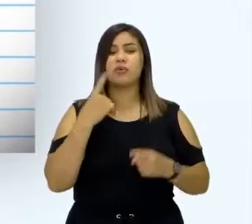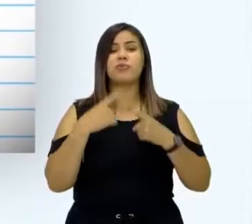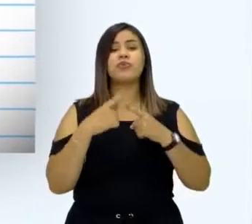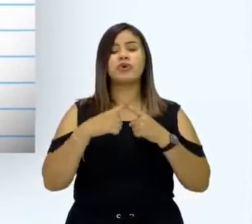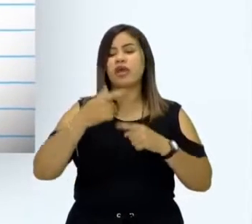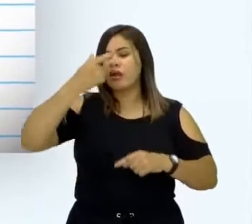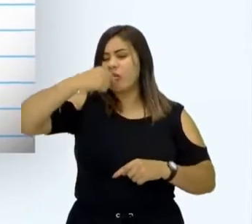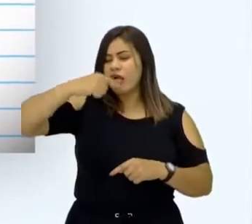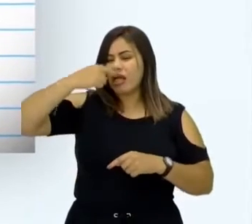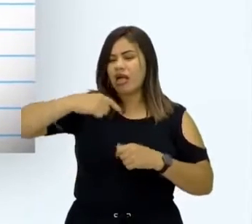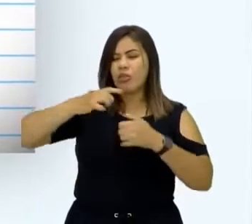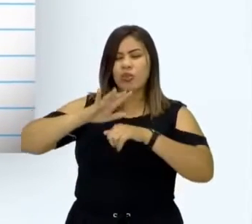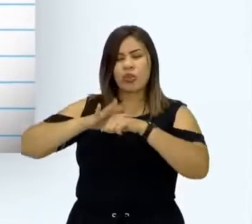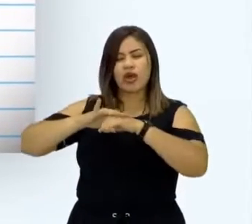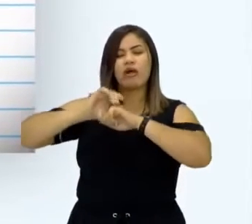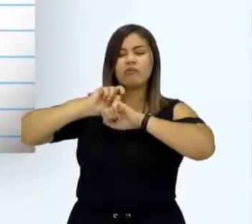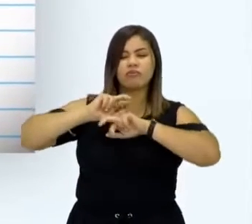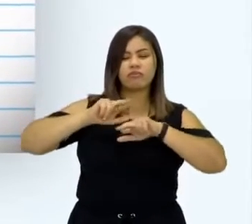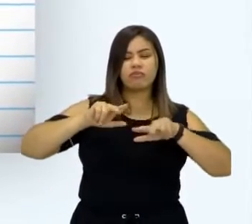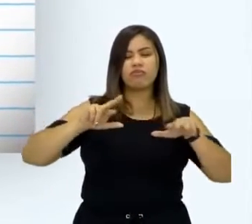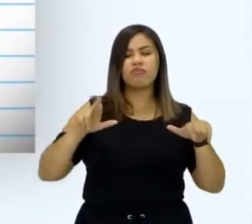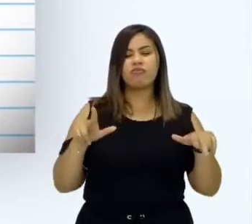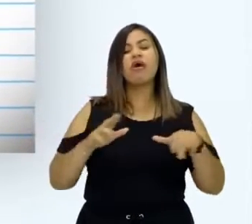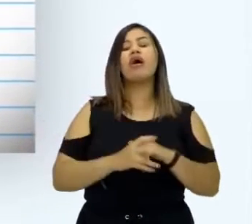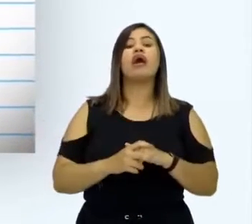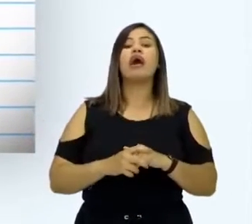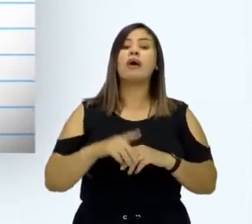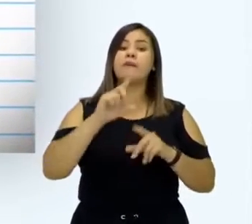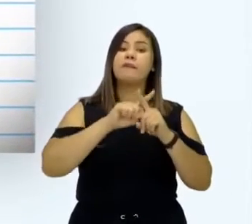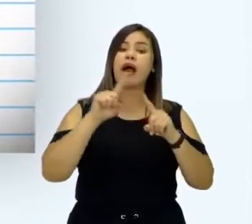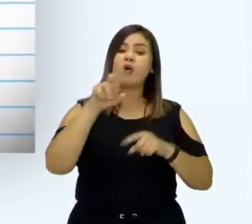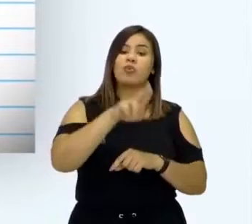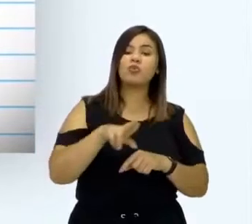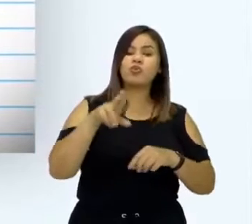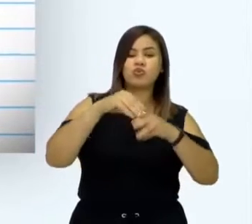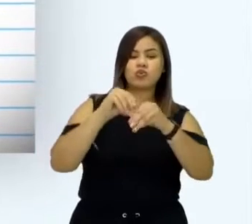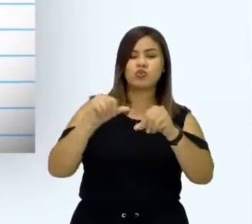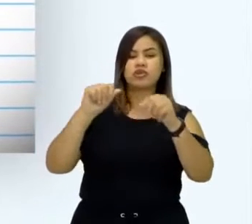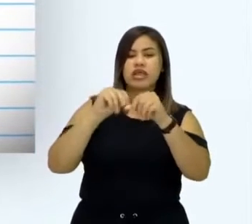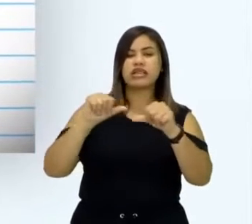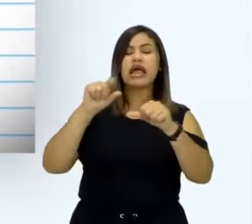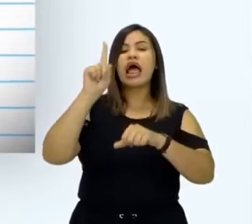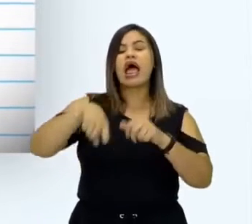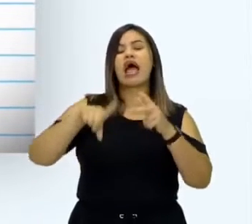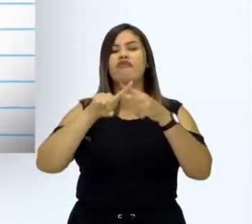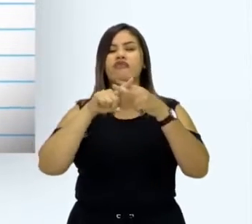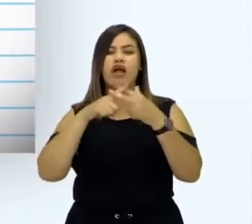com saúde. O estudo das mudanças na cobertura e no uso da terra é, portanto, uma importante